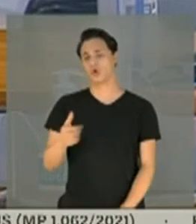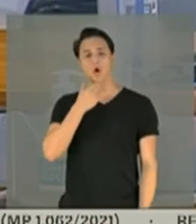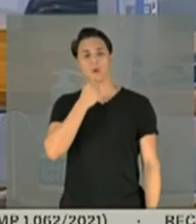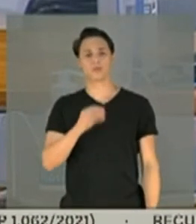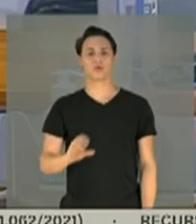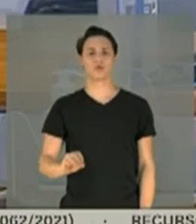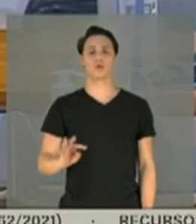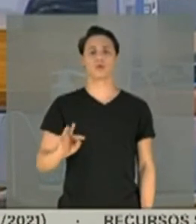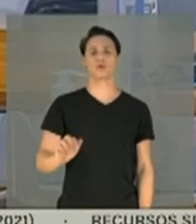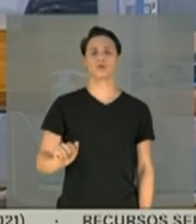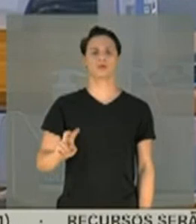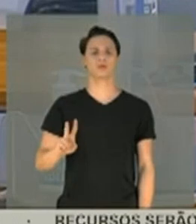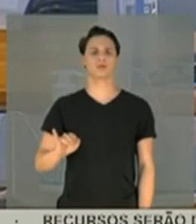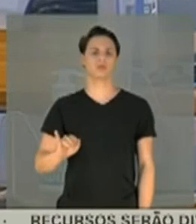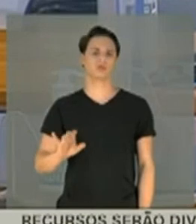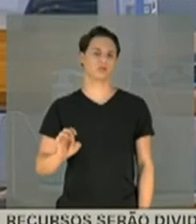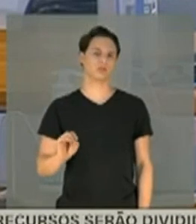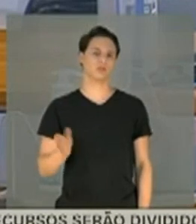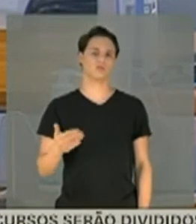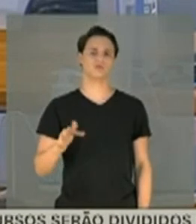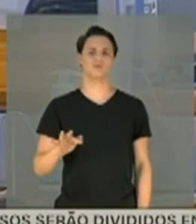Facuri e outros sócios desde